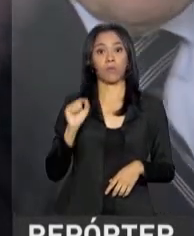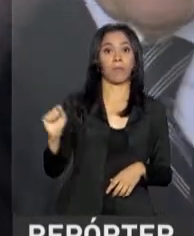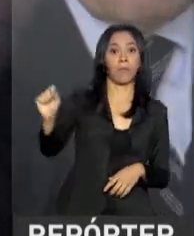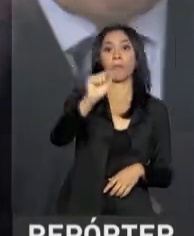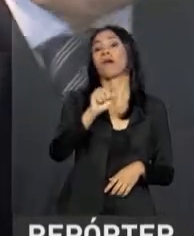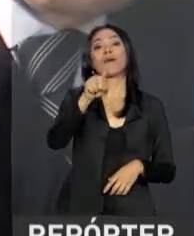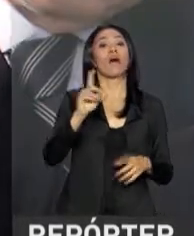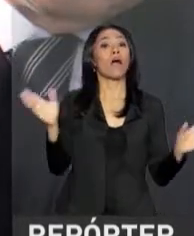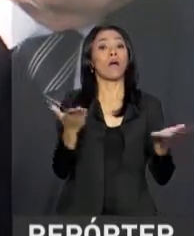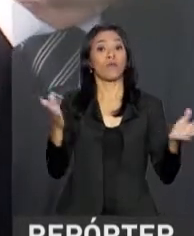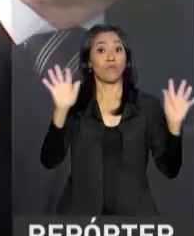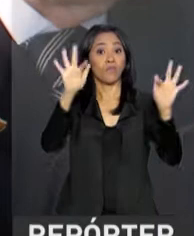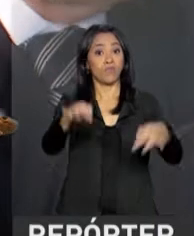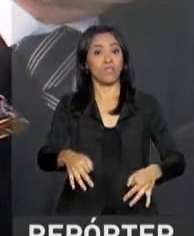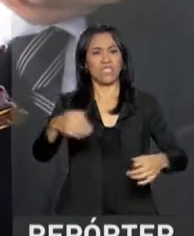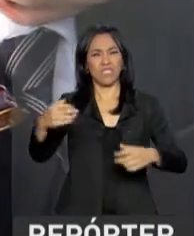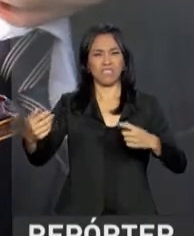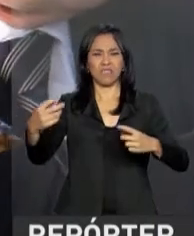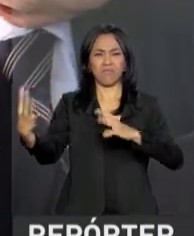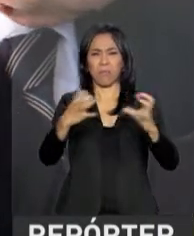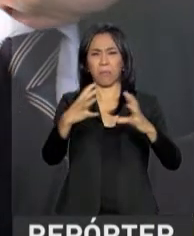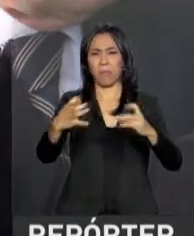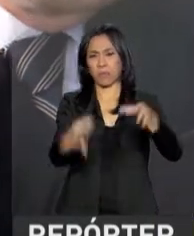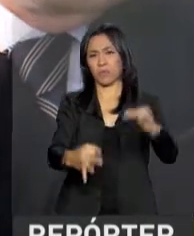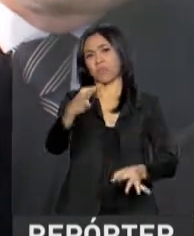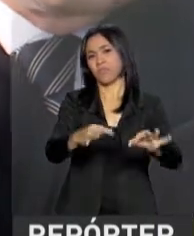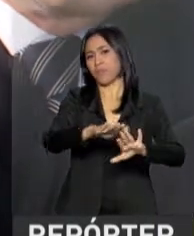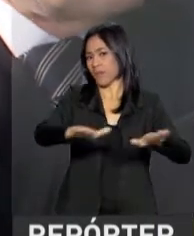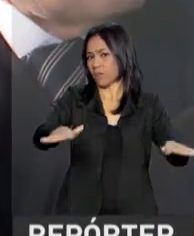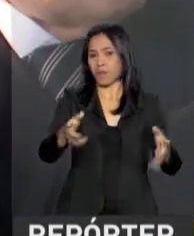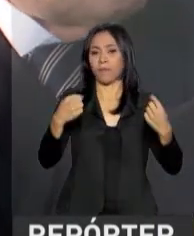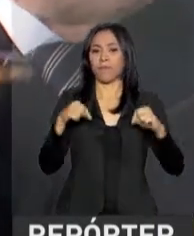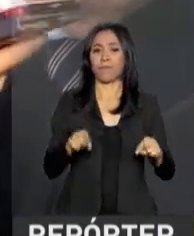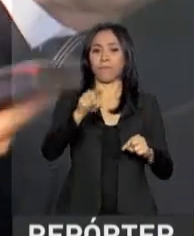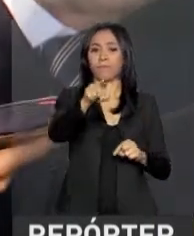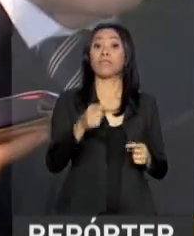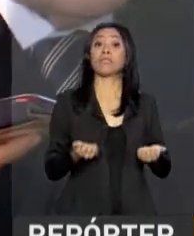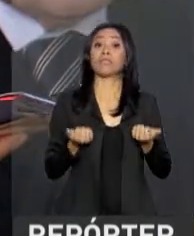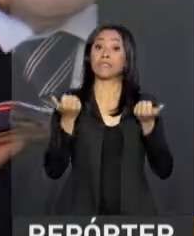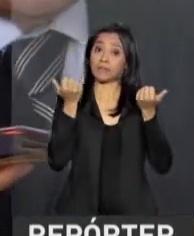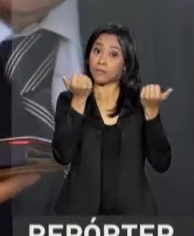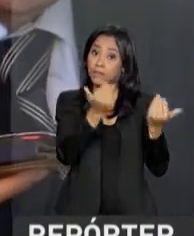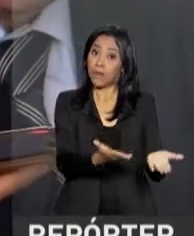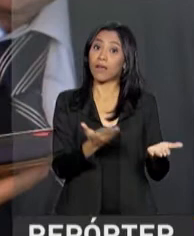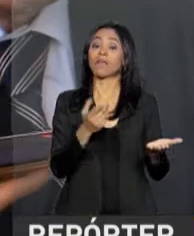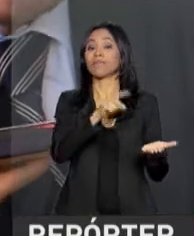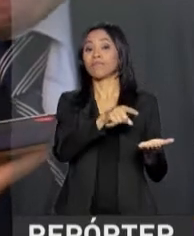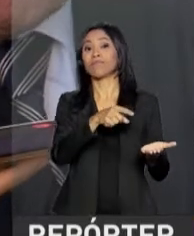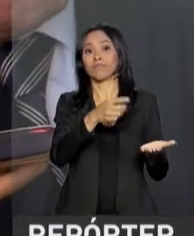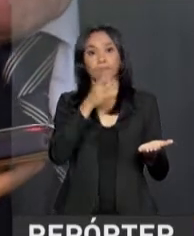das disputas judiciais traz vantagens para os poupadores para o judiciário